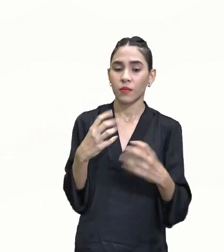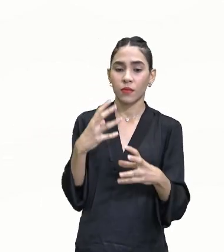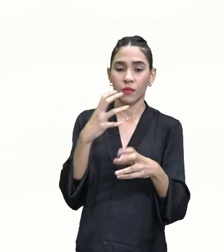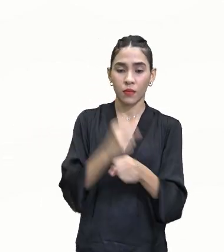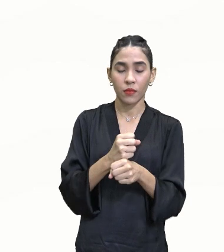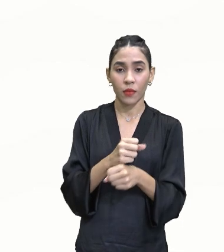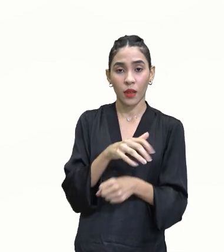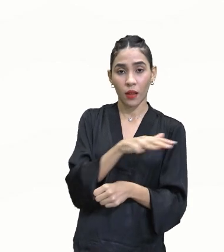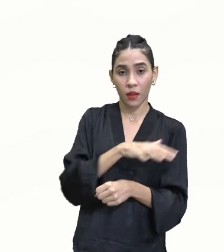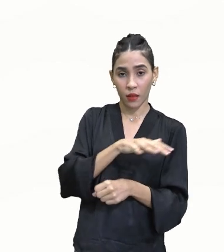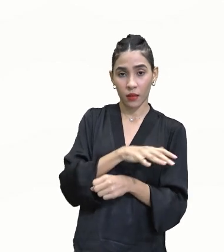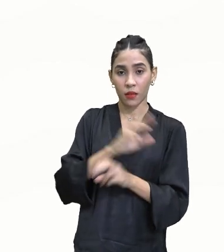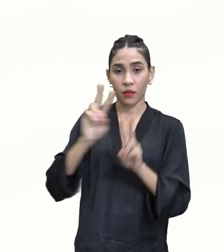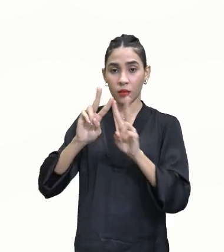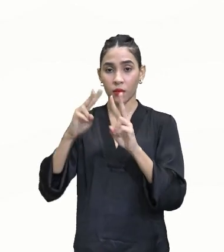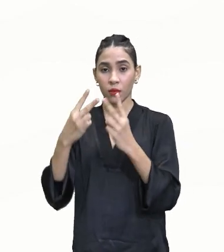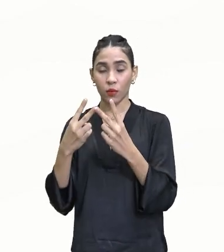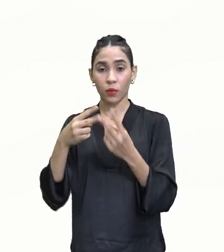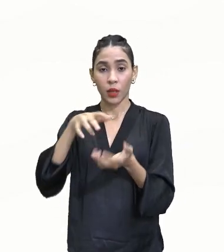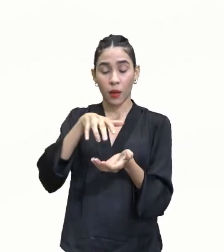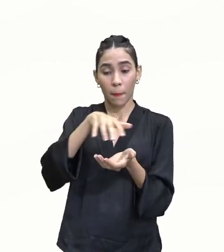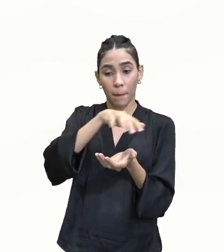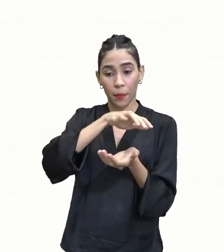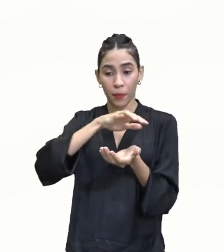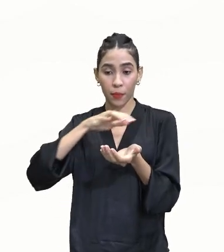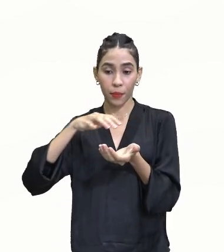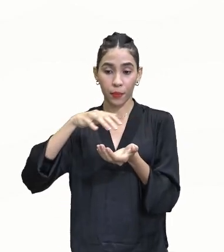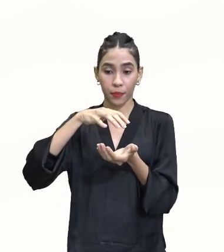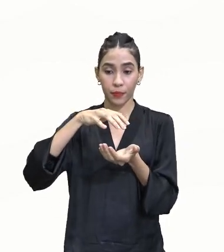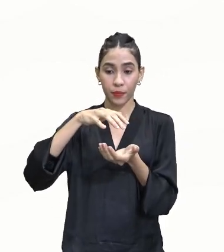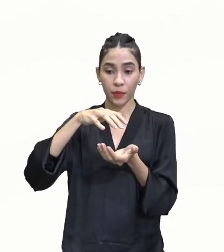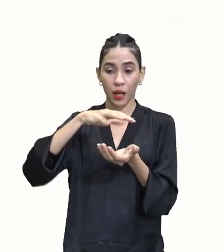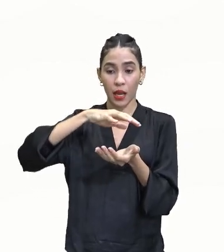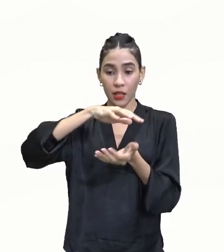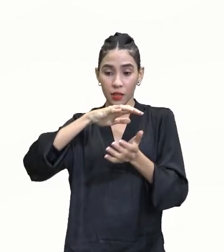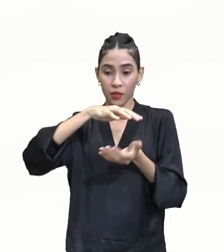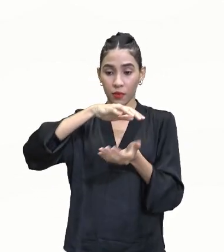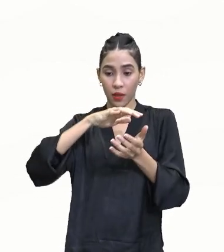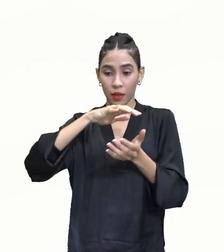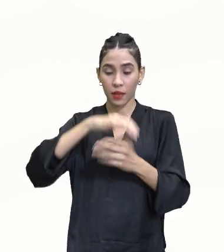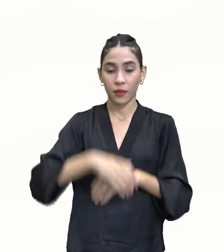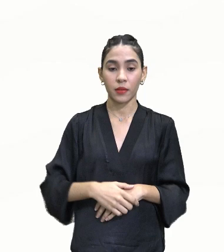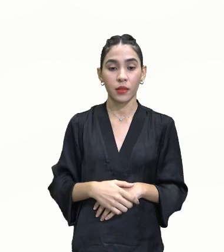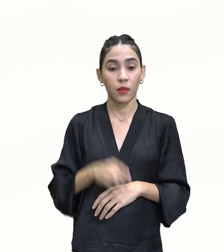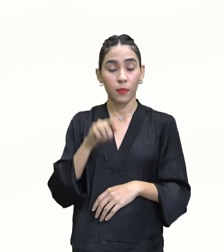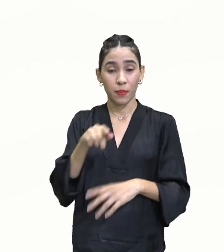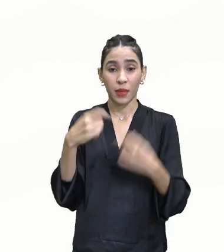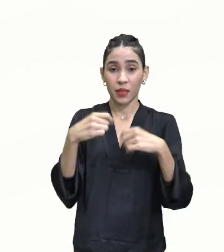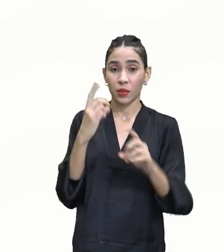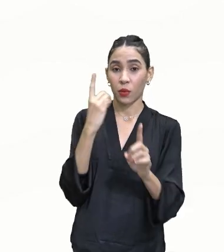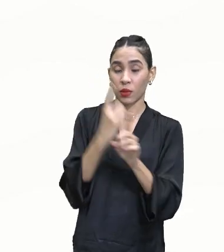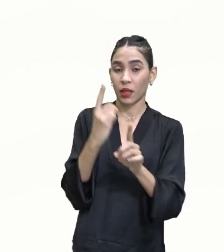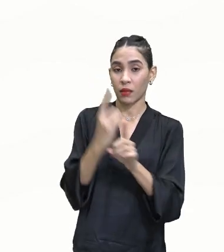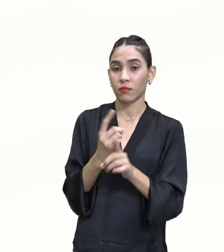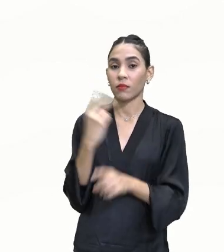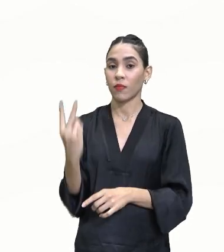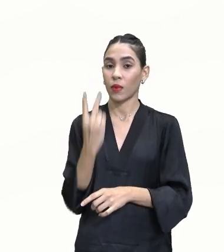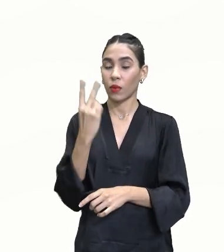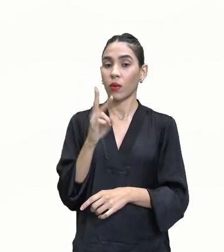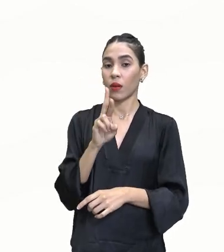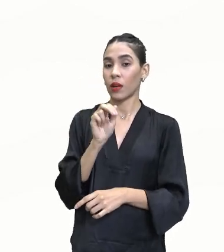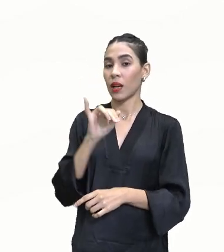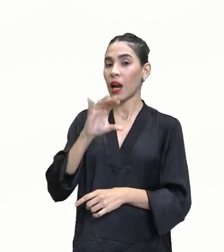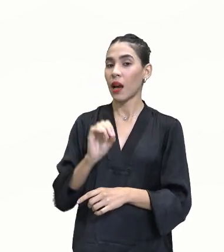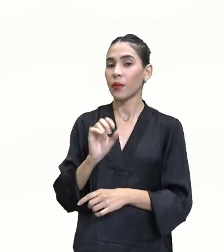então, área e volume de uma esfera? Está em destaque aqui, ó. A gente precisa encontrar o valor do raio. O que